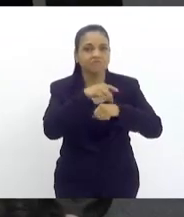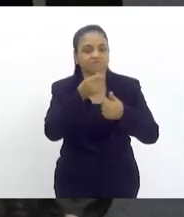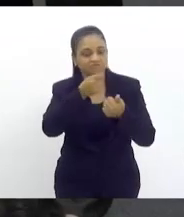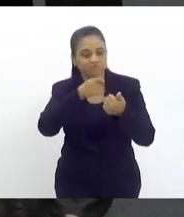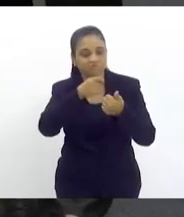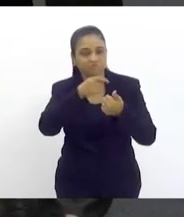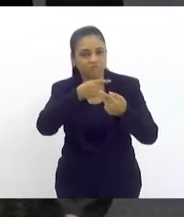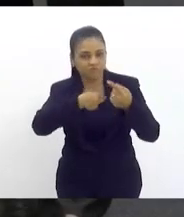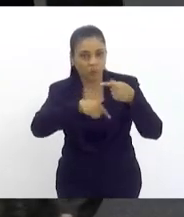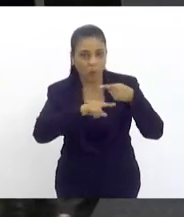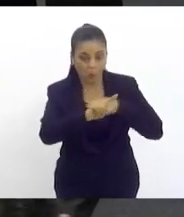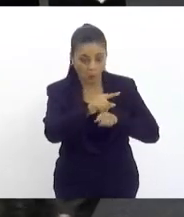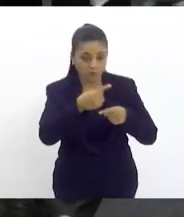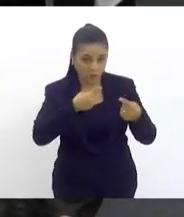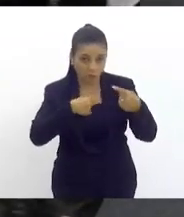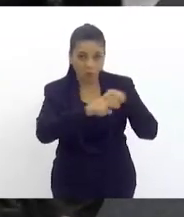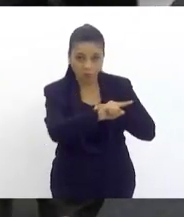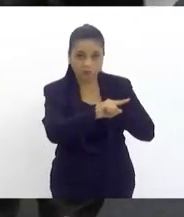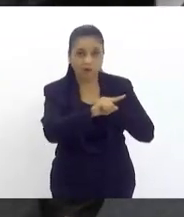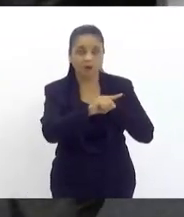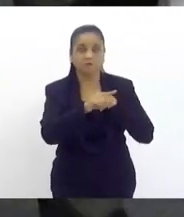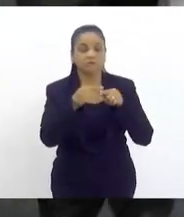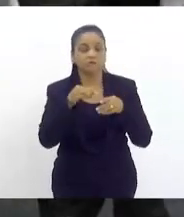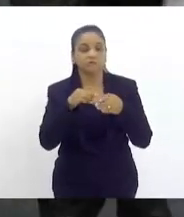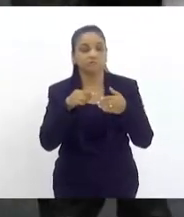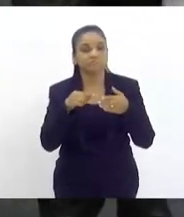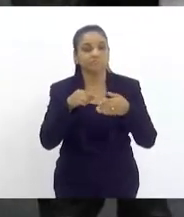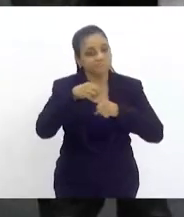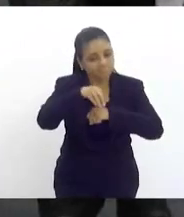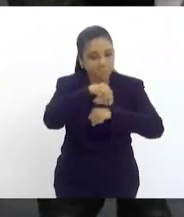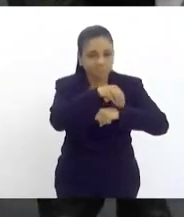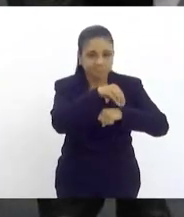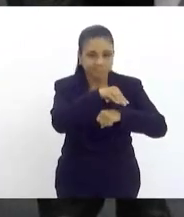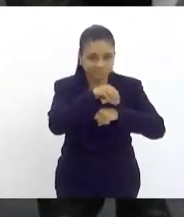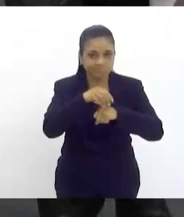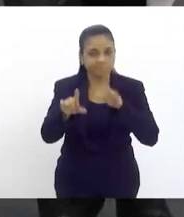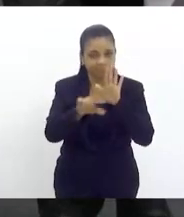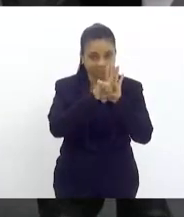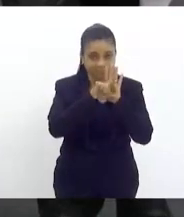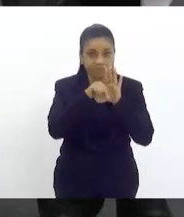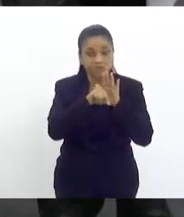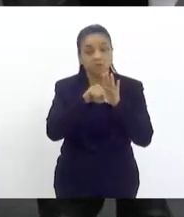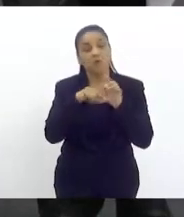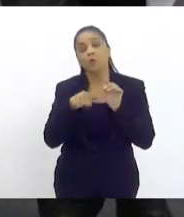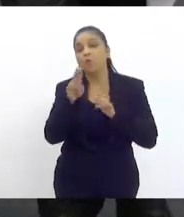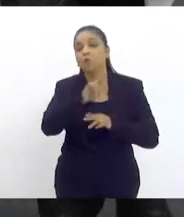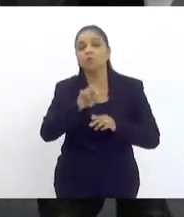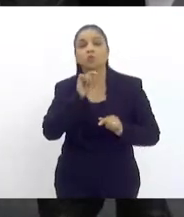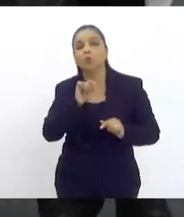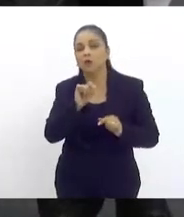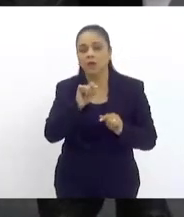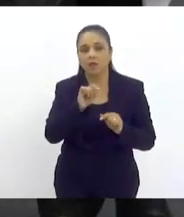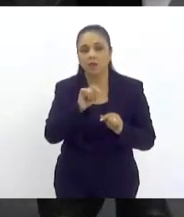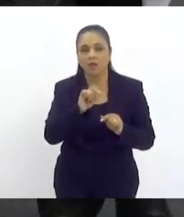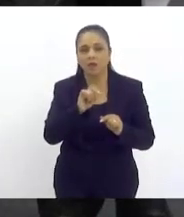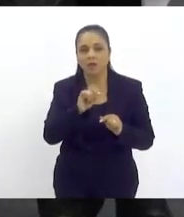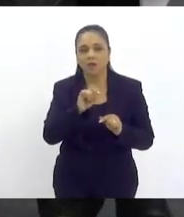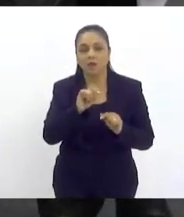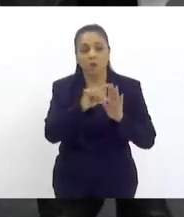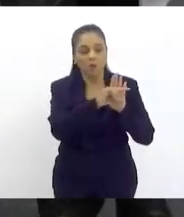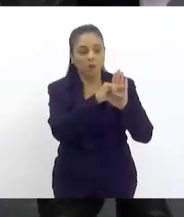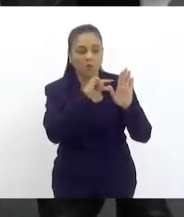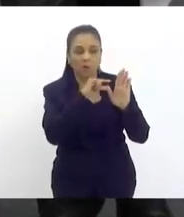de Indicação Legislativa, que também utilizou como precedente o